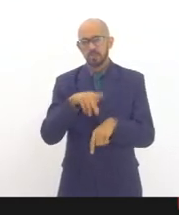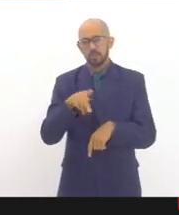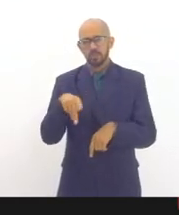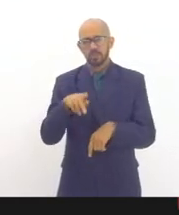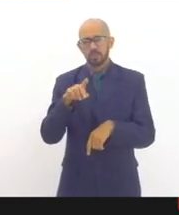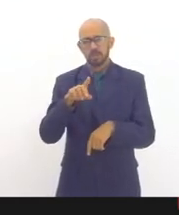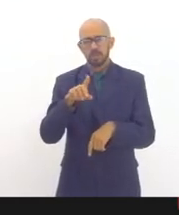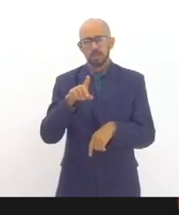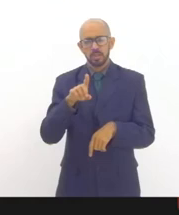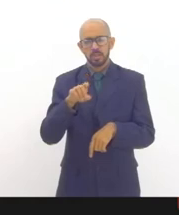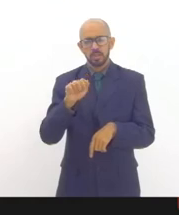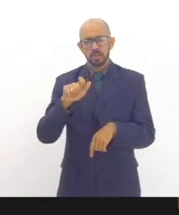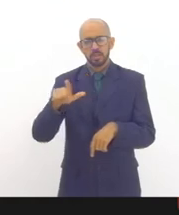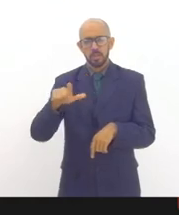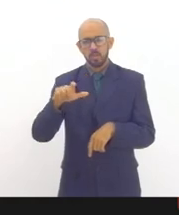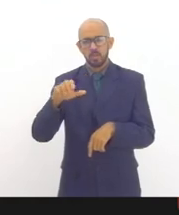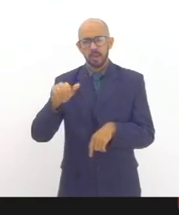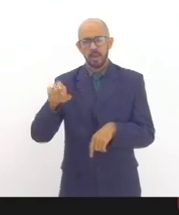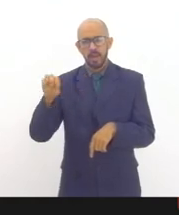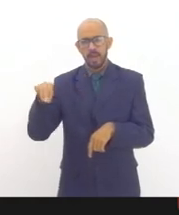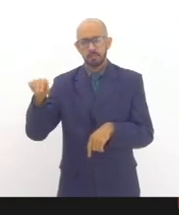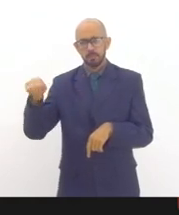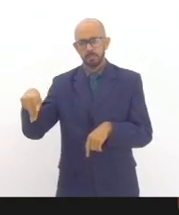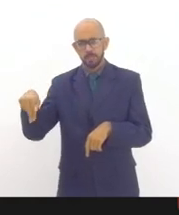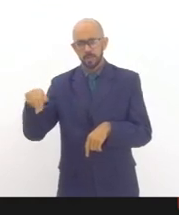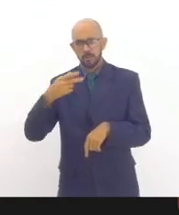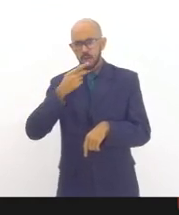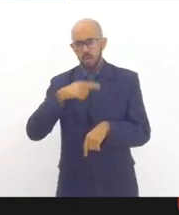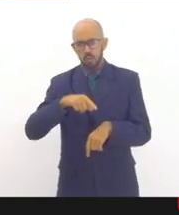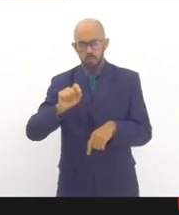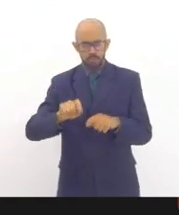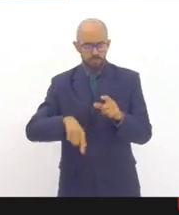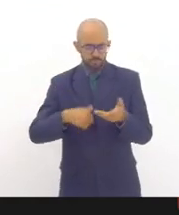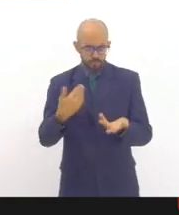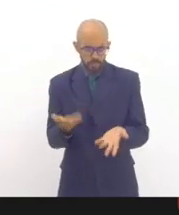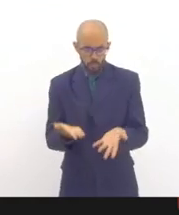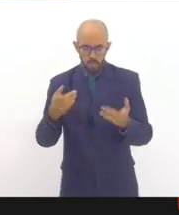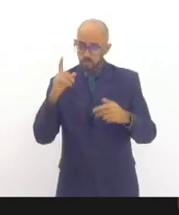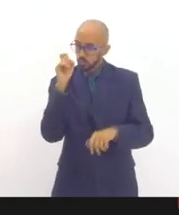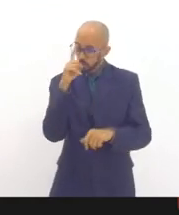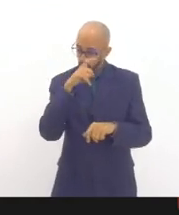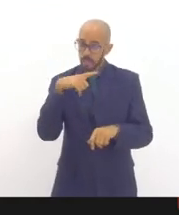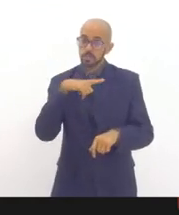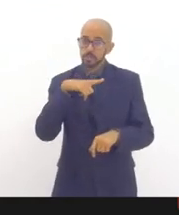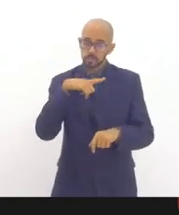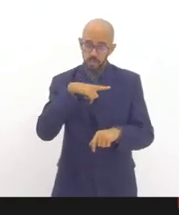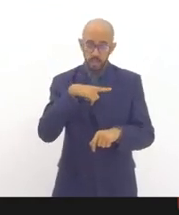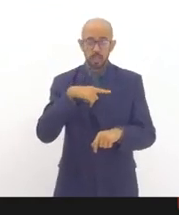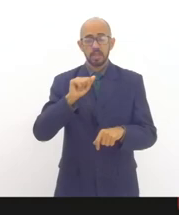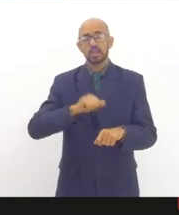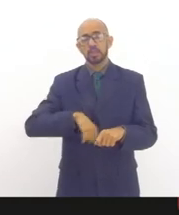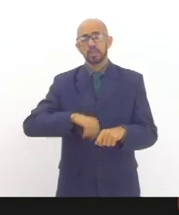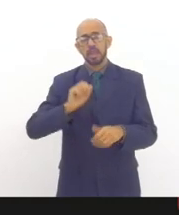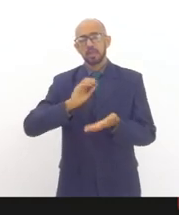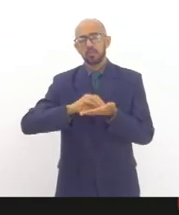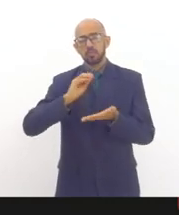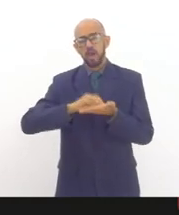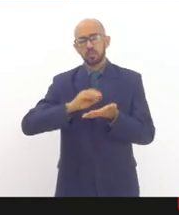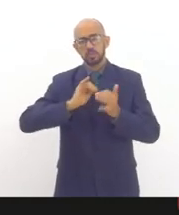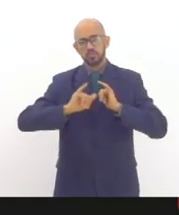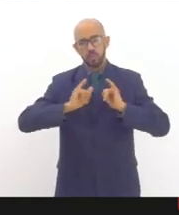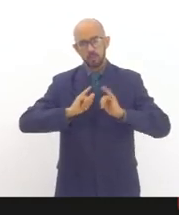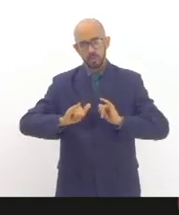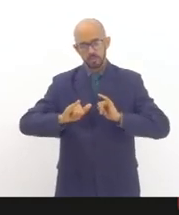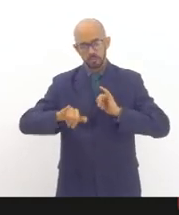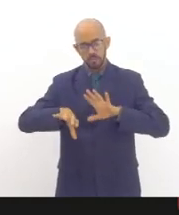Delcar. Então, nós sabemos das dificuldades que existem nas redes públicas, como a falta de formação continuada para